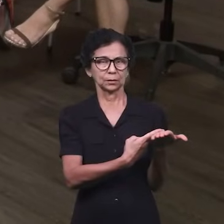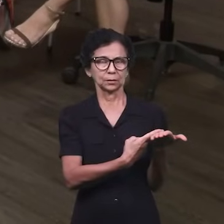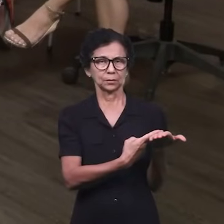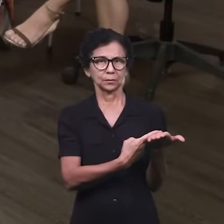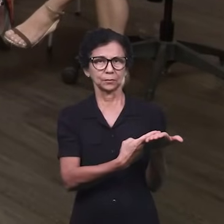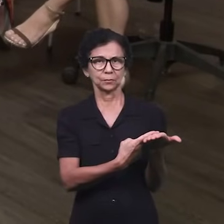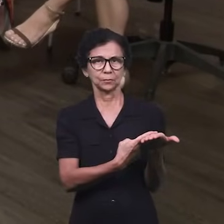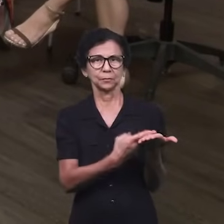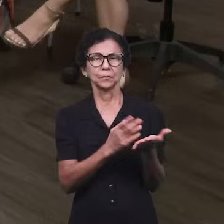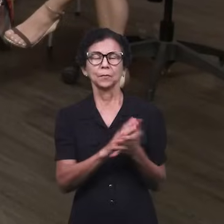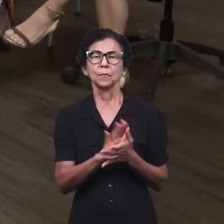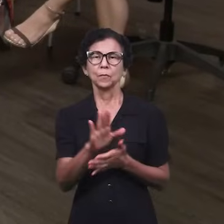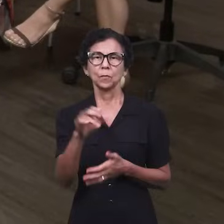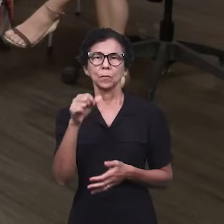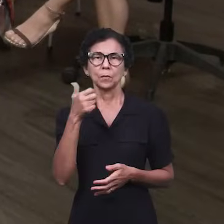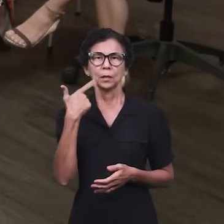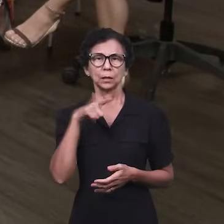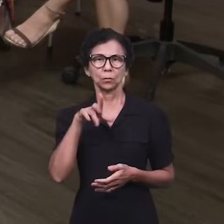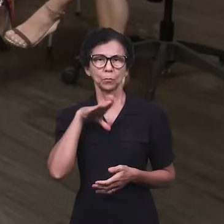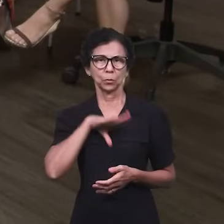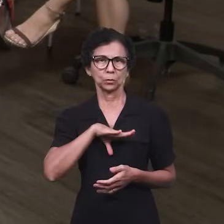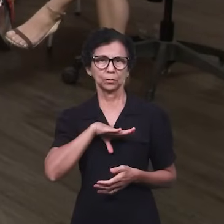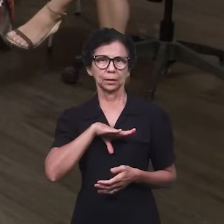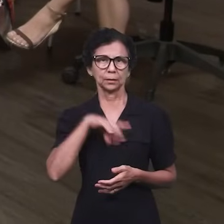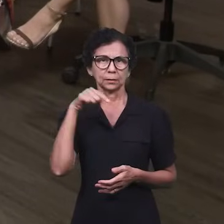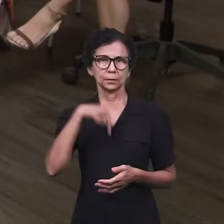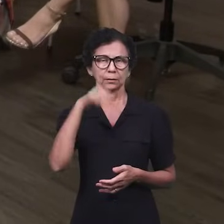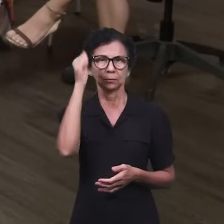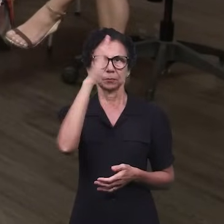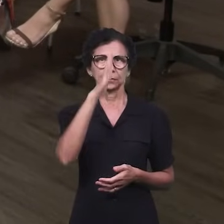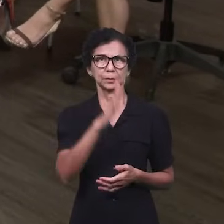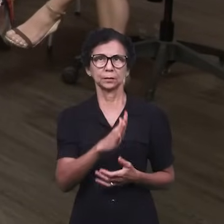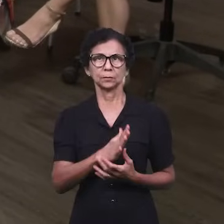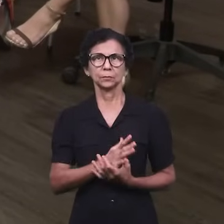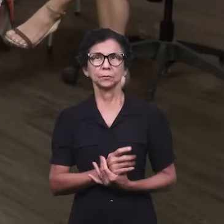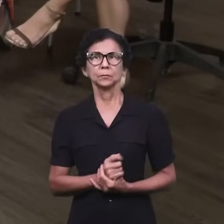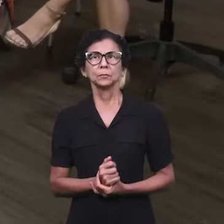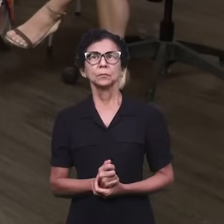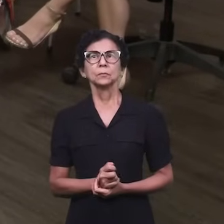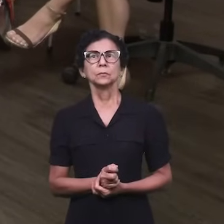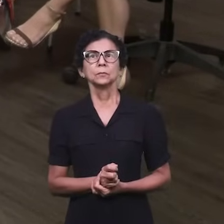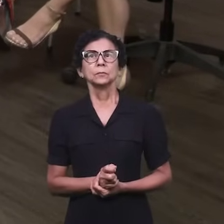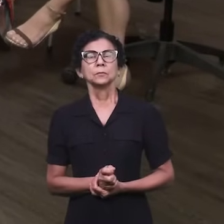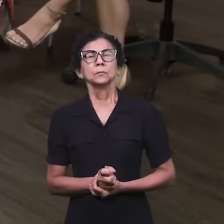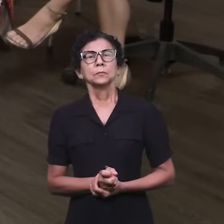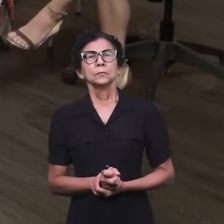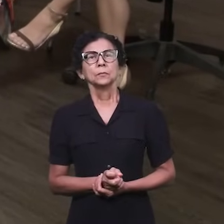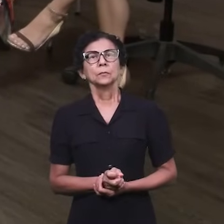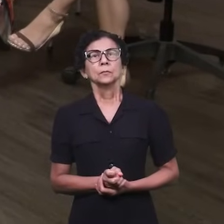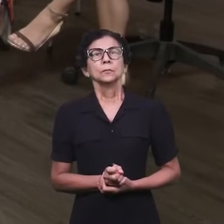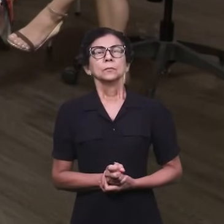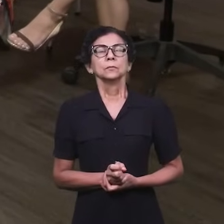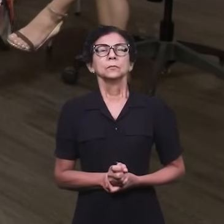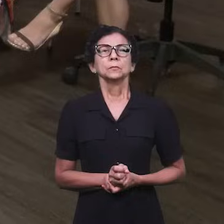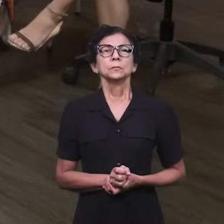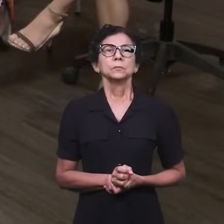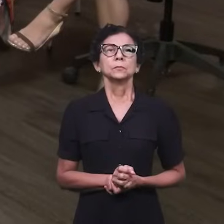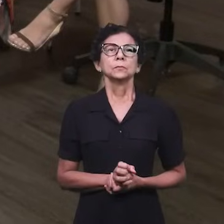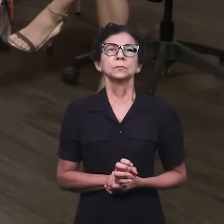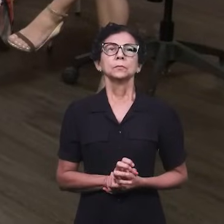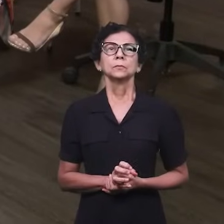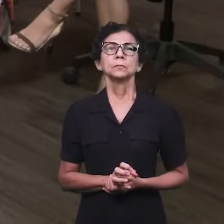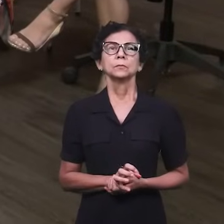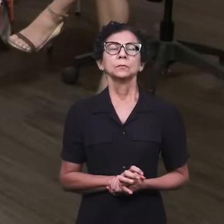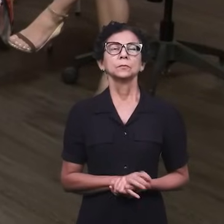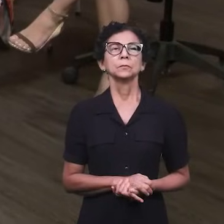falando aqui sobre o português que é a nossa língua aqui no Brasil e na nossa igreja há uma